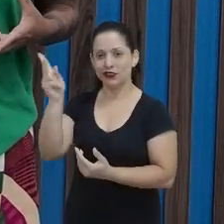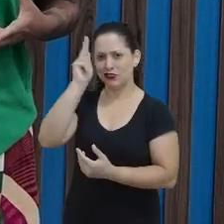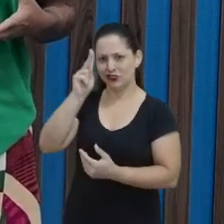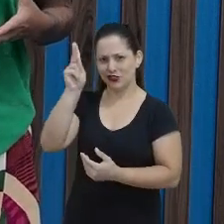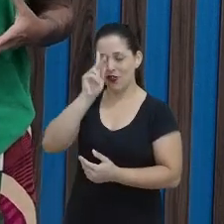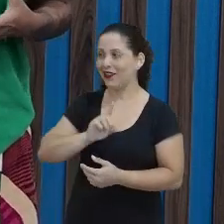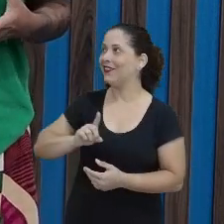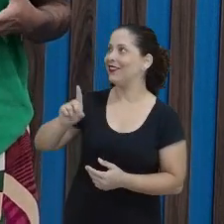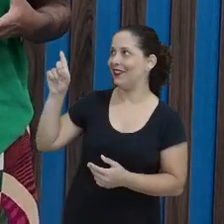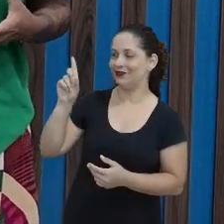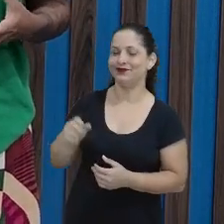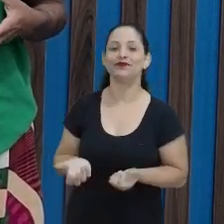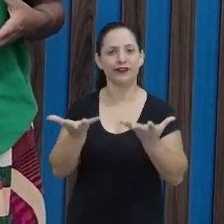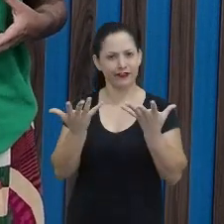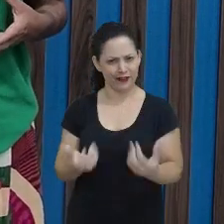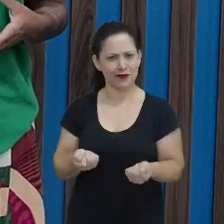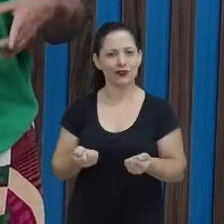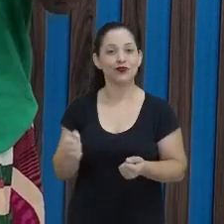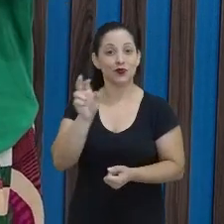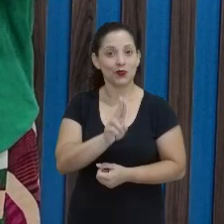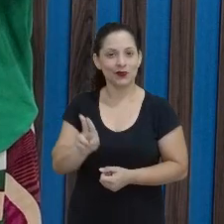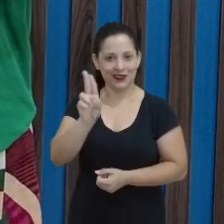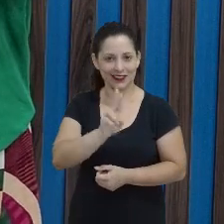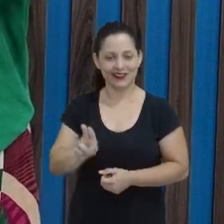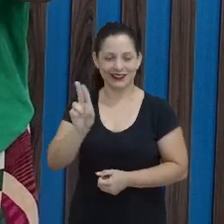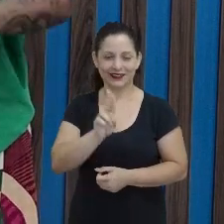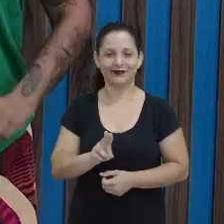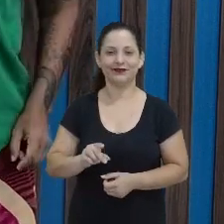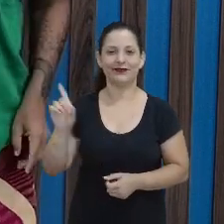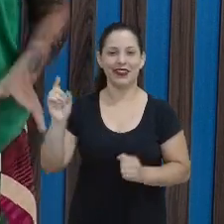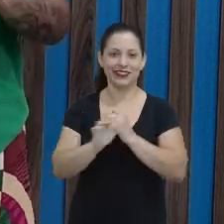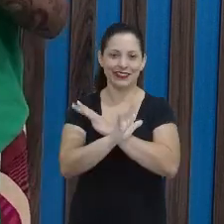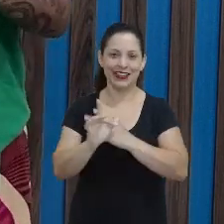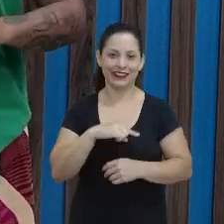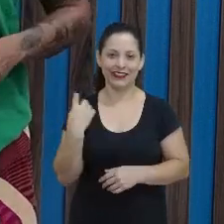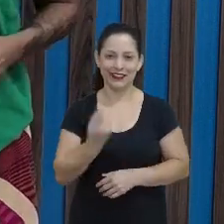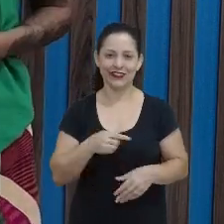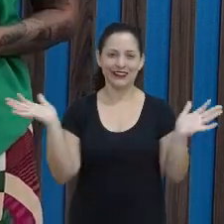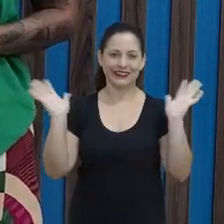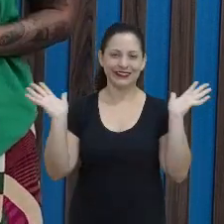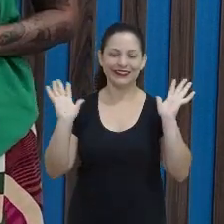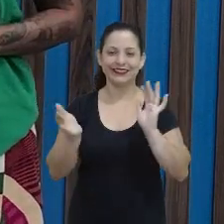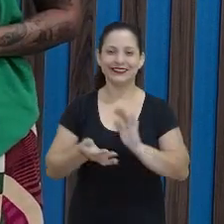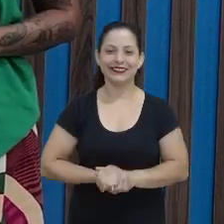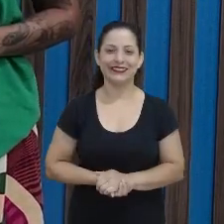Vamos se apropriar cada vez mais da cidade que, como eu disse, ela é nossa. Tchau, gente.